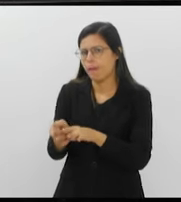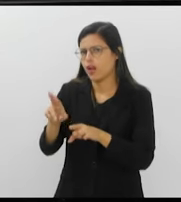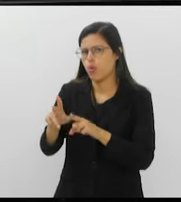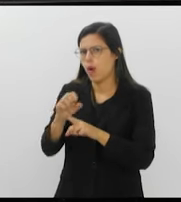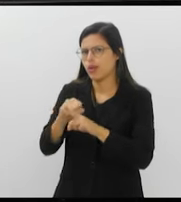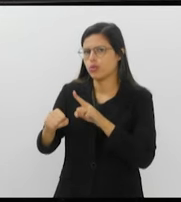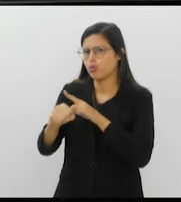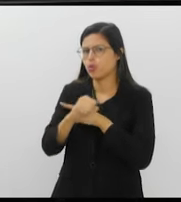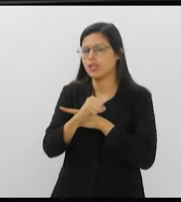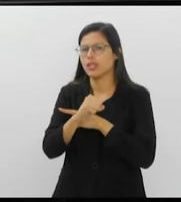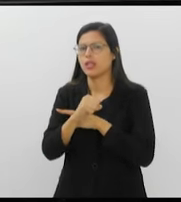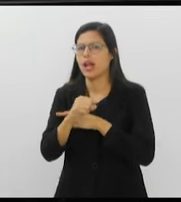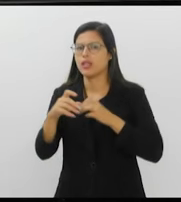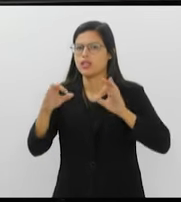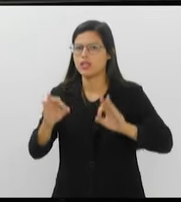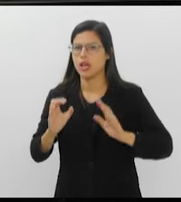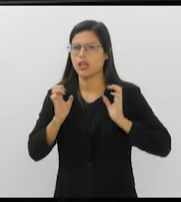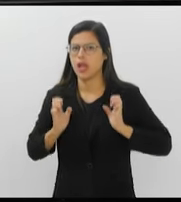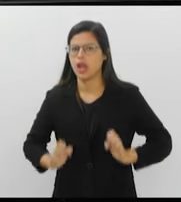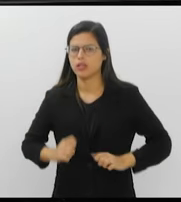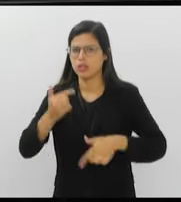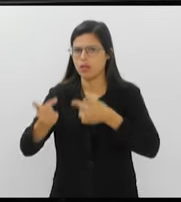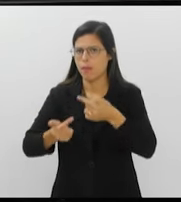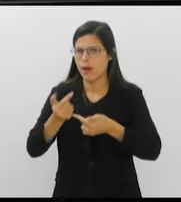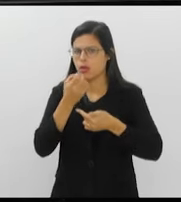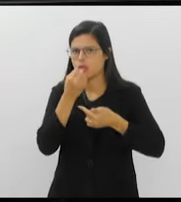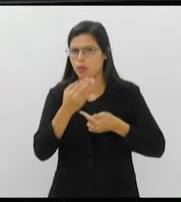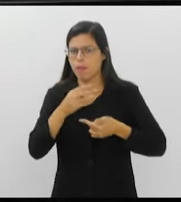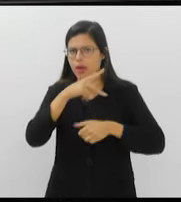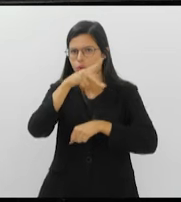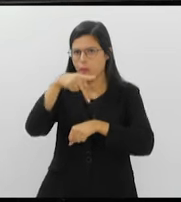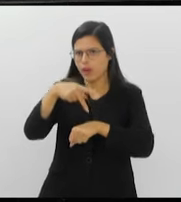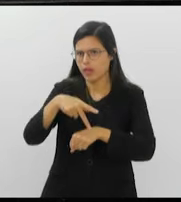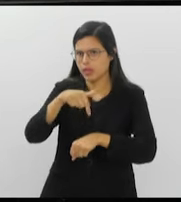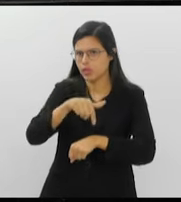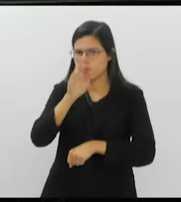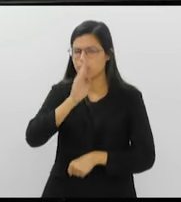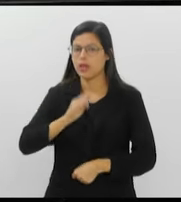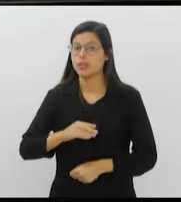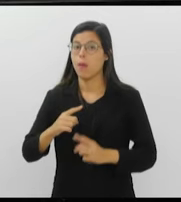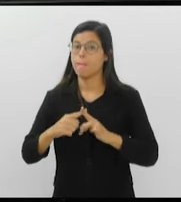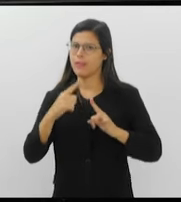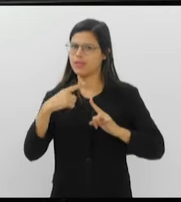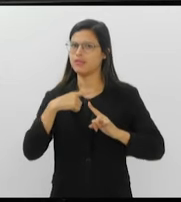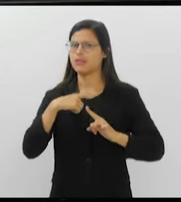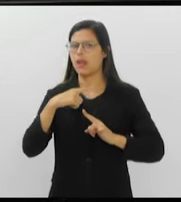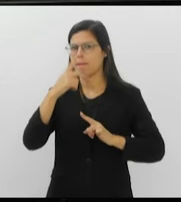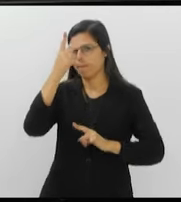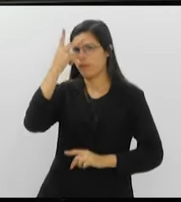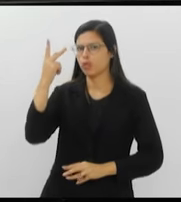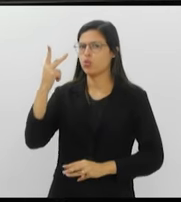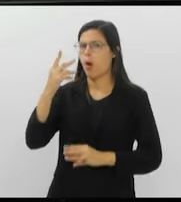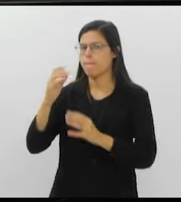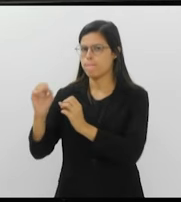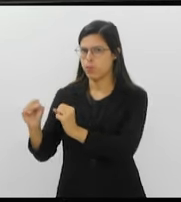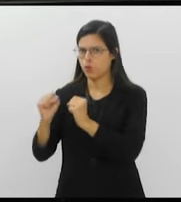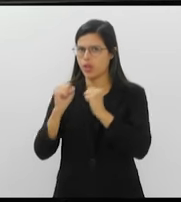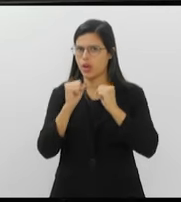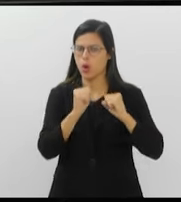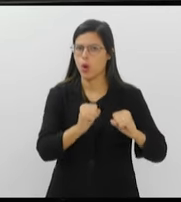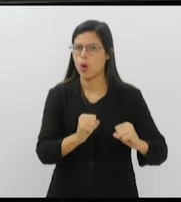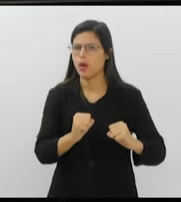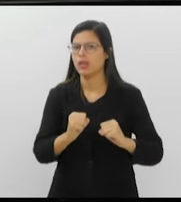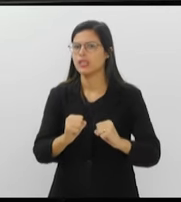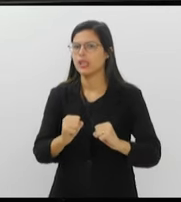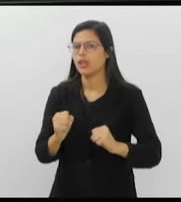sociedade honesta, trabalhadora e de bem desse país. Mas existem homens poderosíssimos que se beneficiam